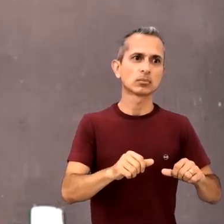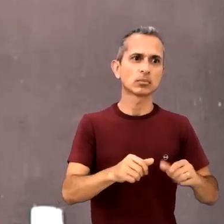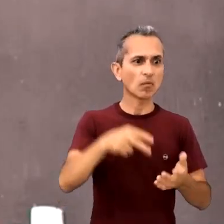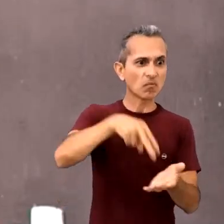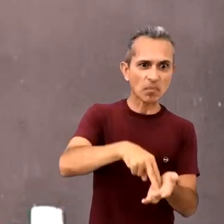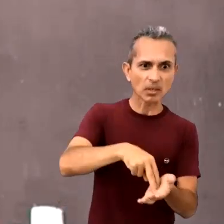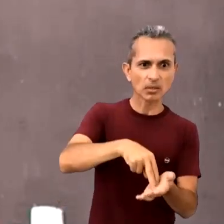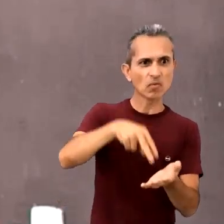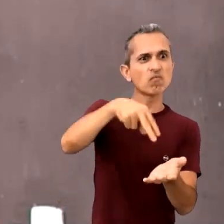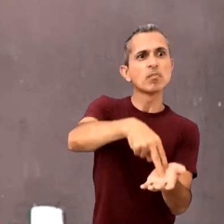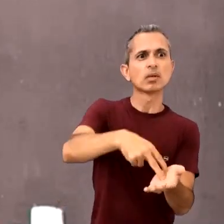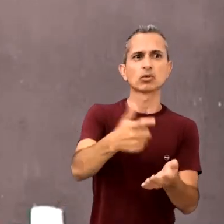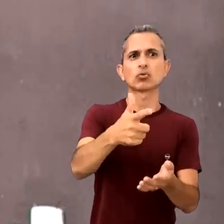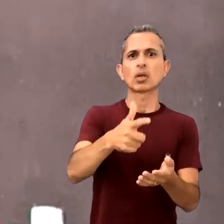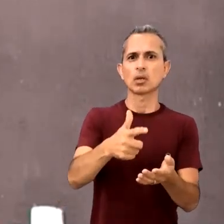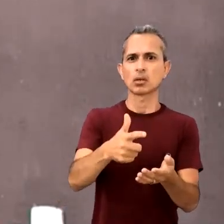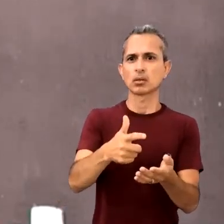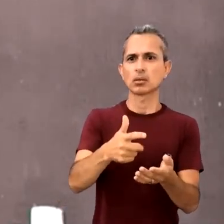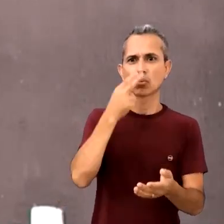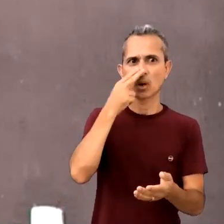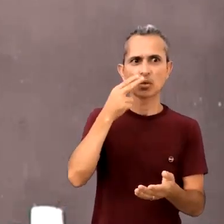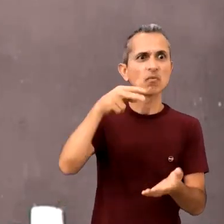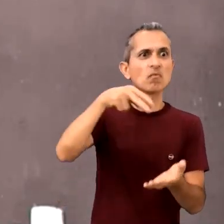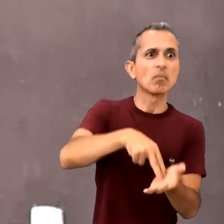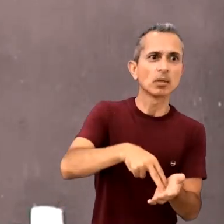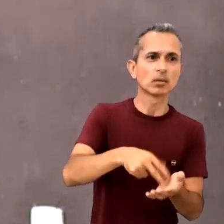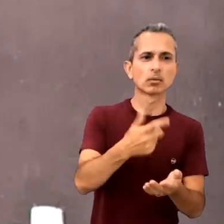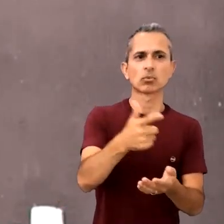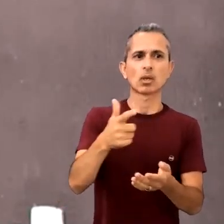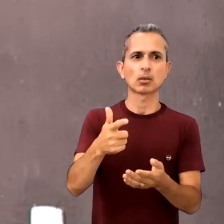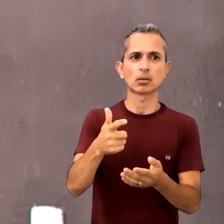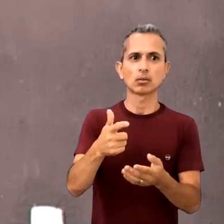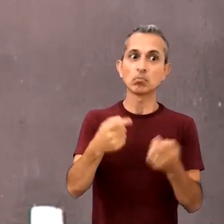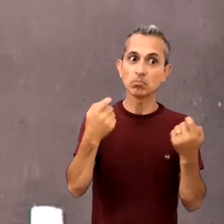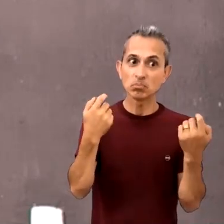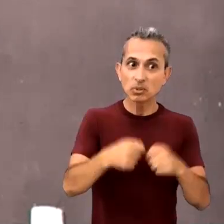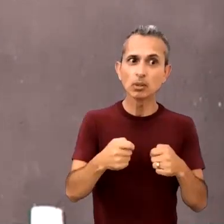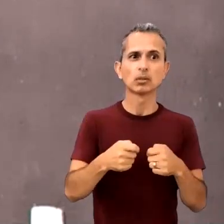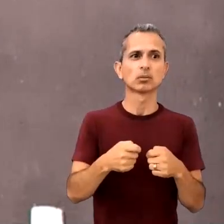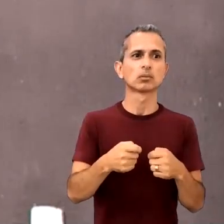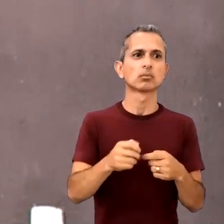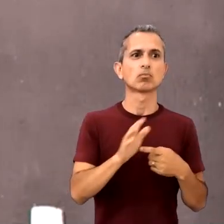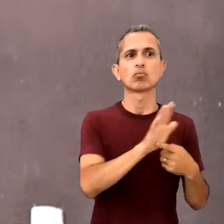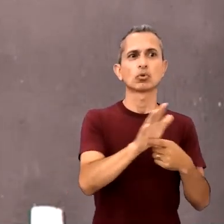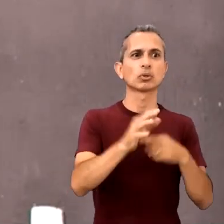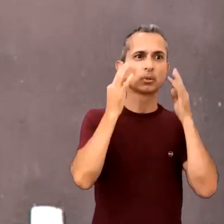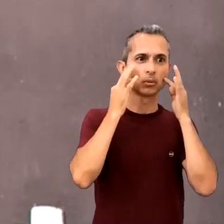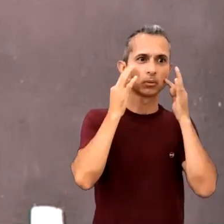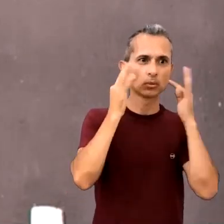ter posição e firmeza diante de um mundo que está completamente invertido.